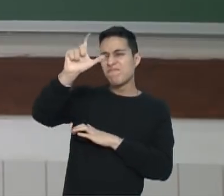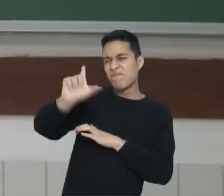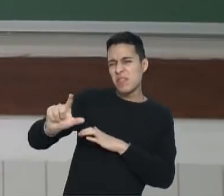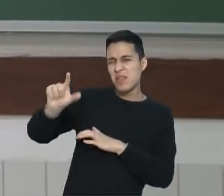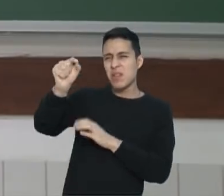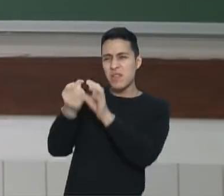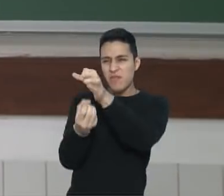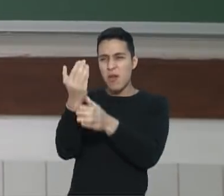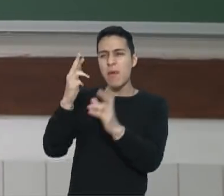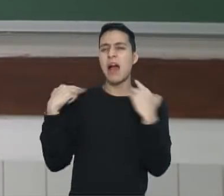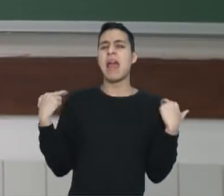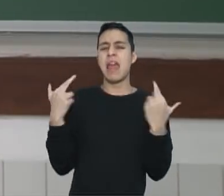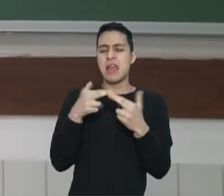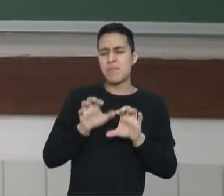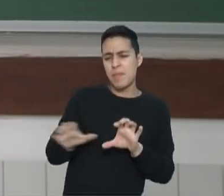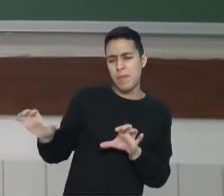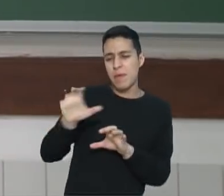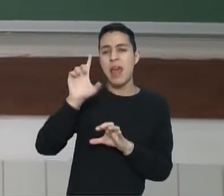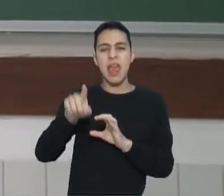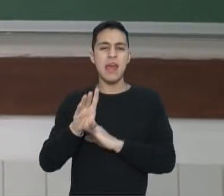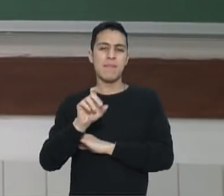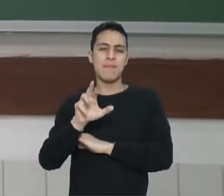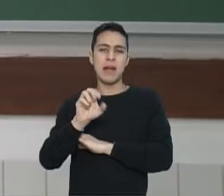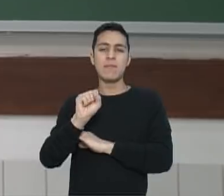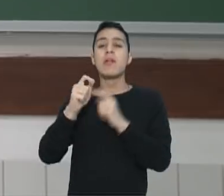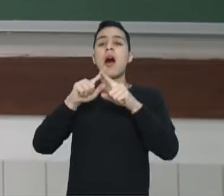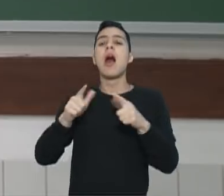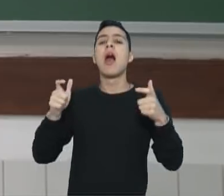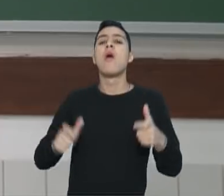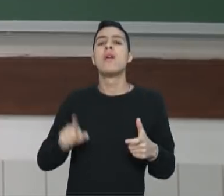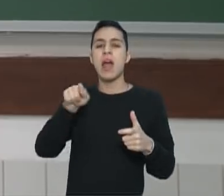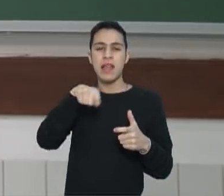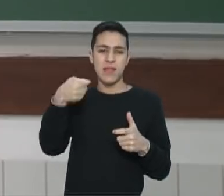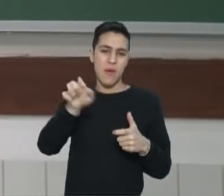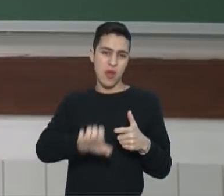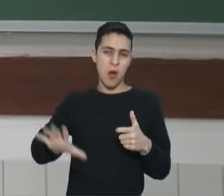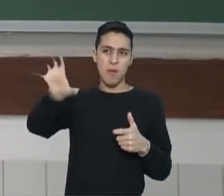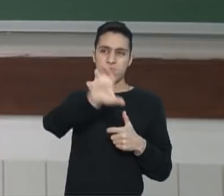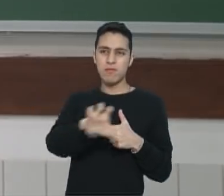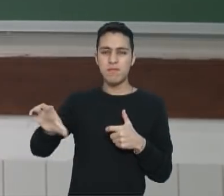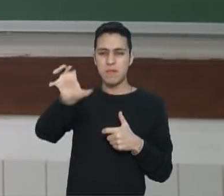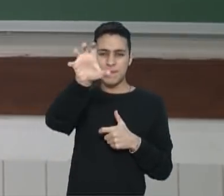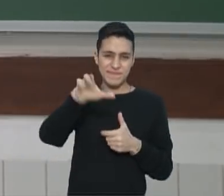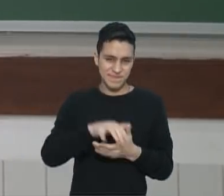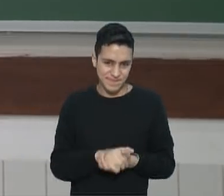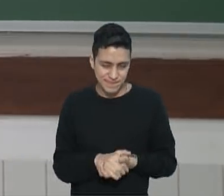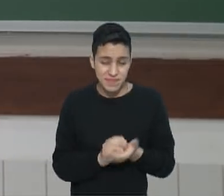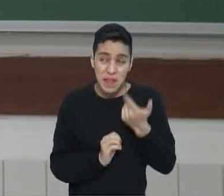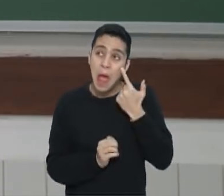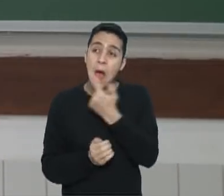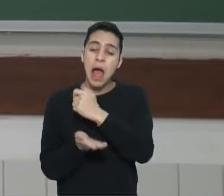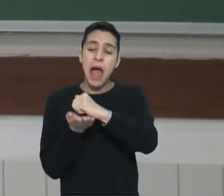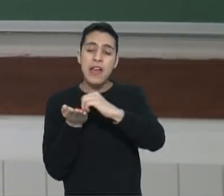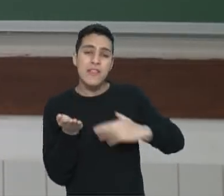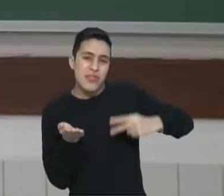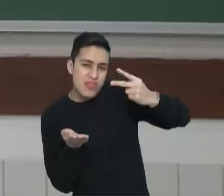formação dos reinos bárbaros dentro da Europa. A atividade 2 de hoje. Essa atividade é um pouquinho diferente da